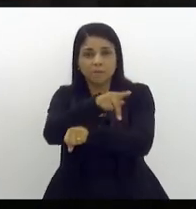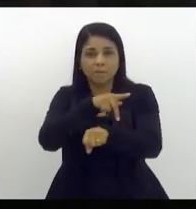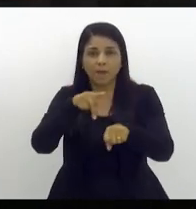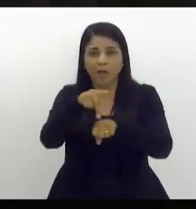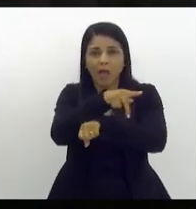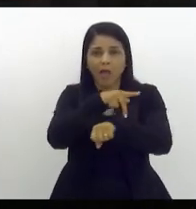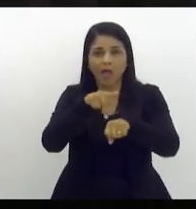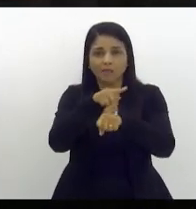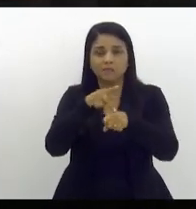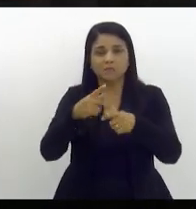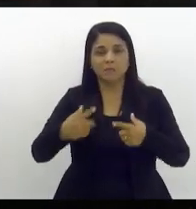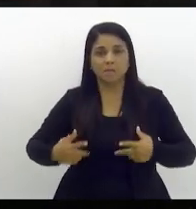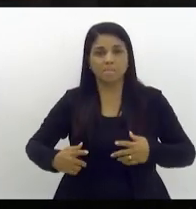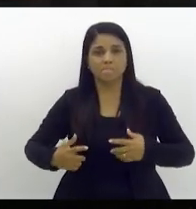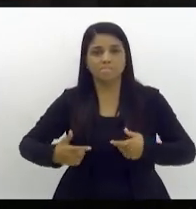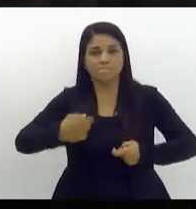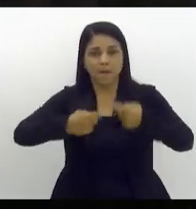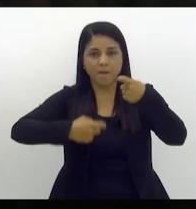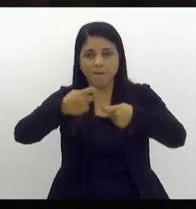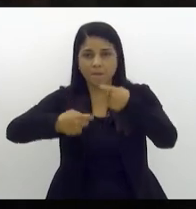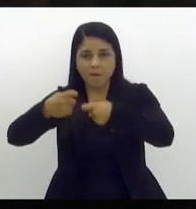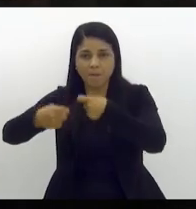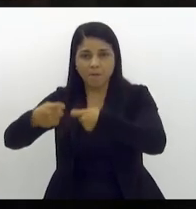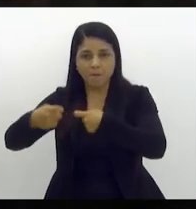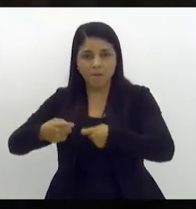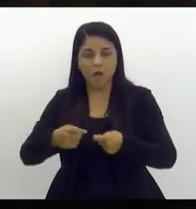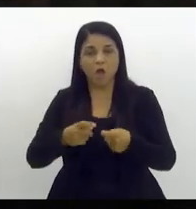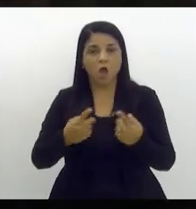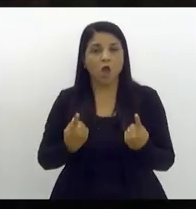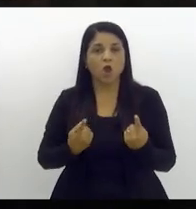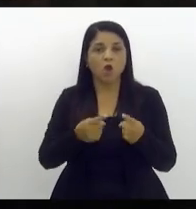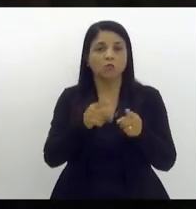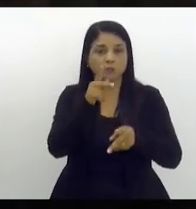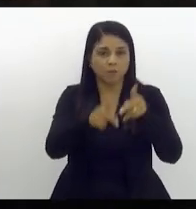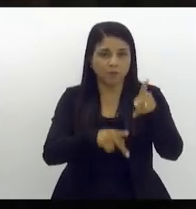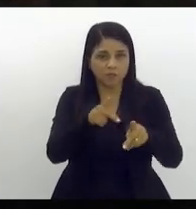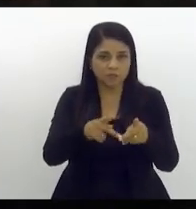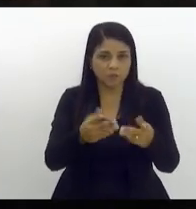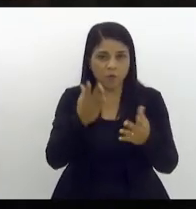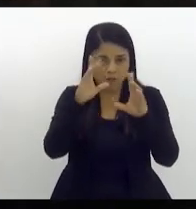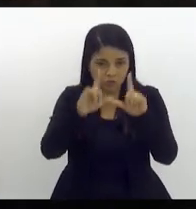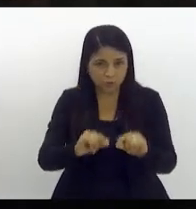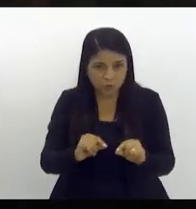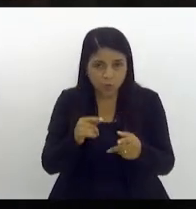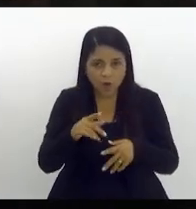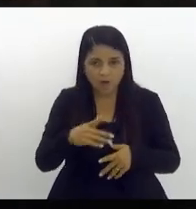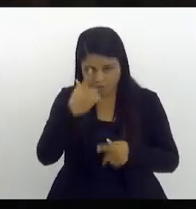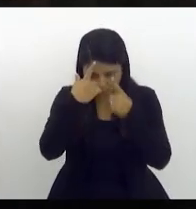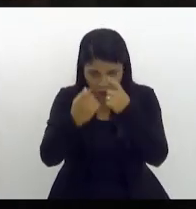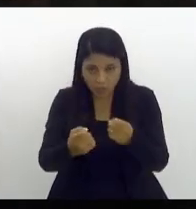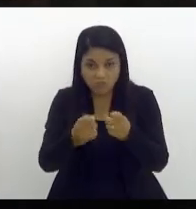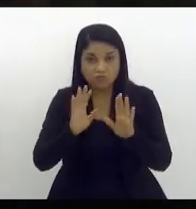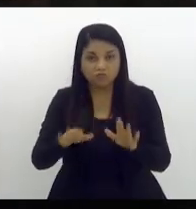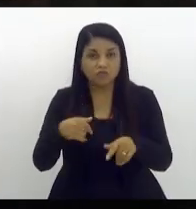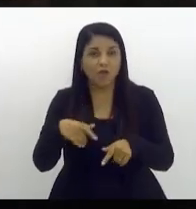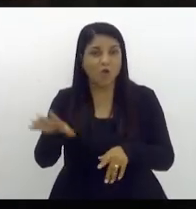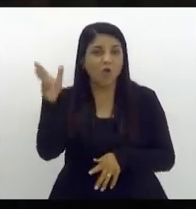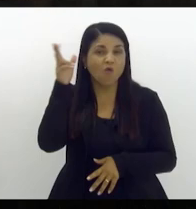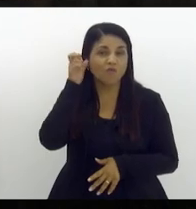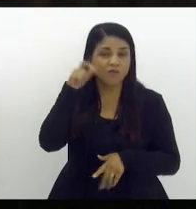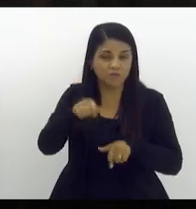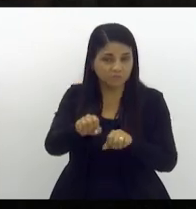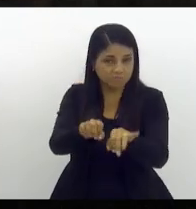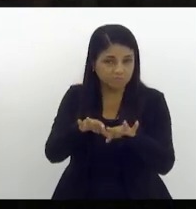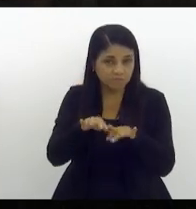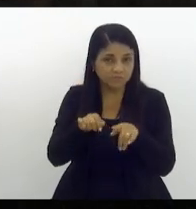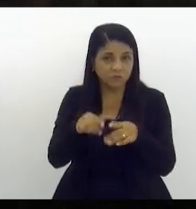que abriram guerra contra a sua própria população e acabaram com a violência. Porque eu já ouvi aqui nesse plenário até a comparação que